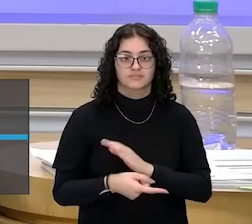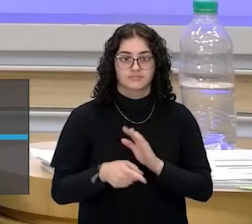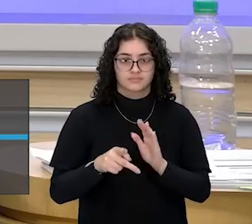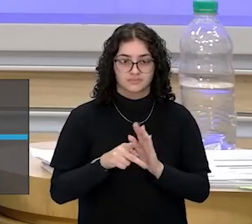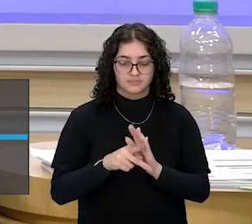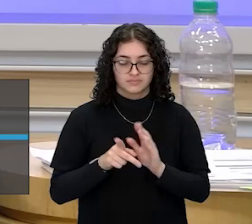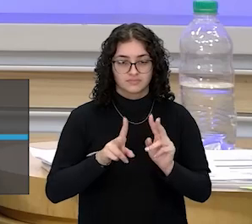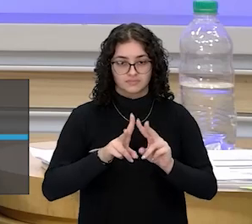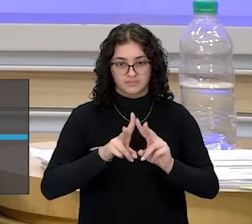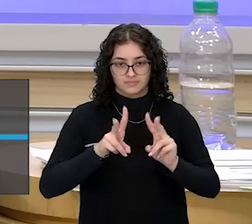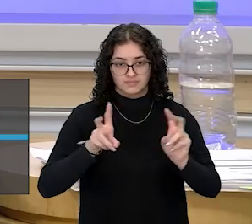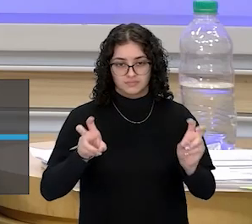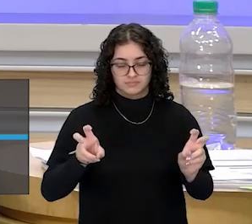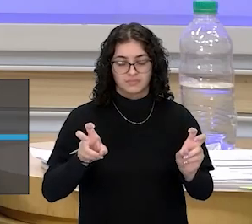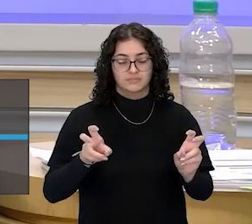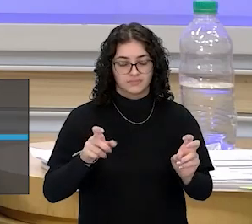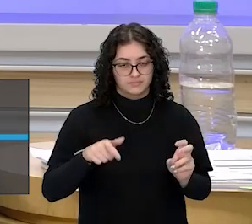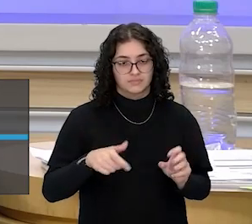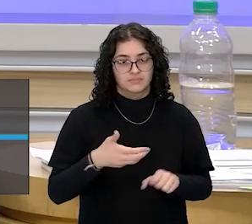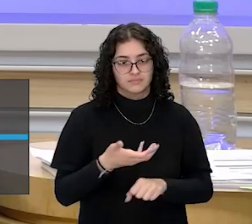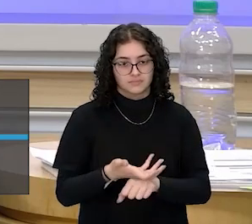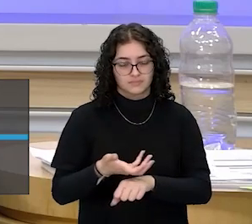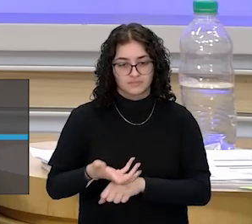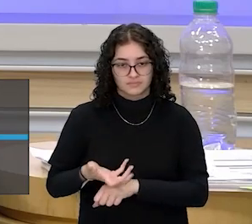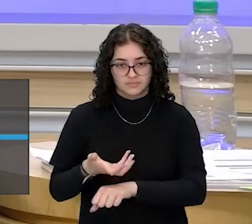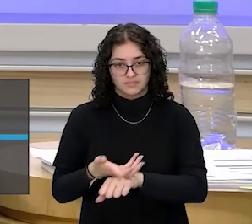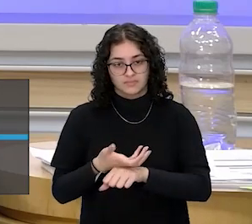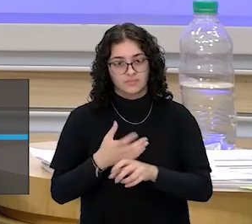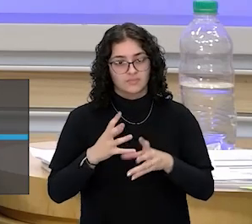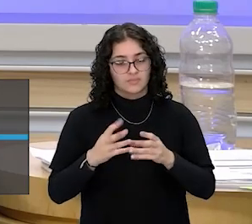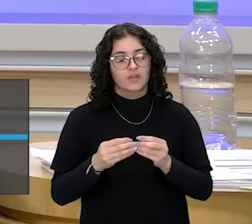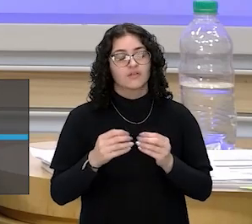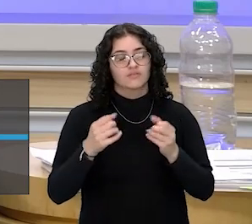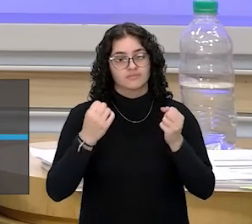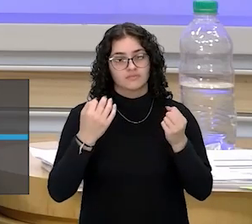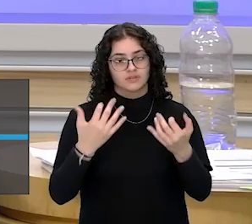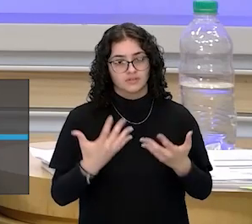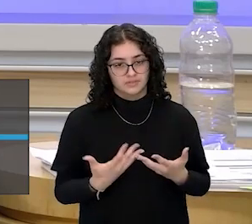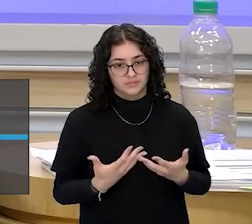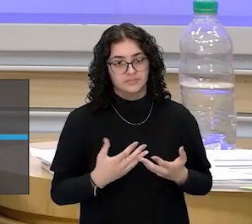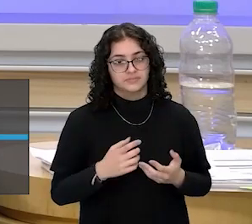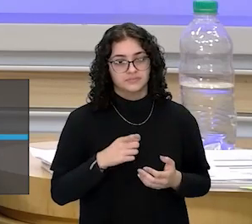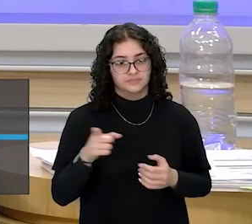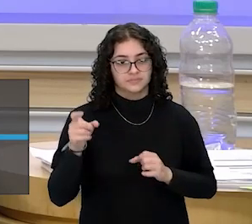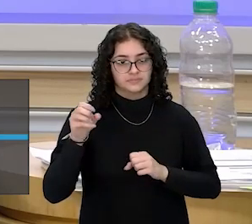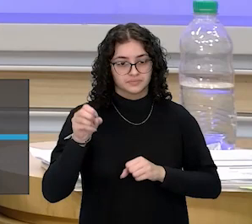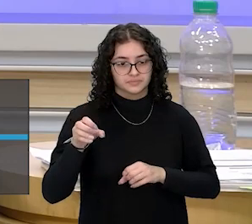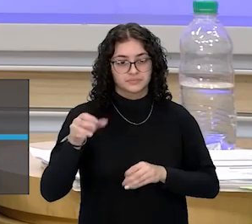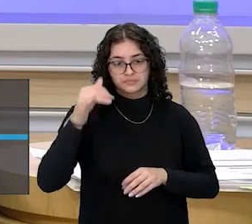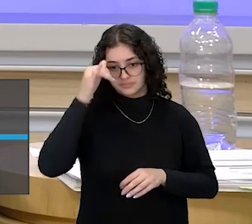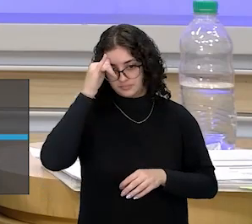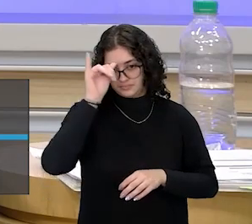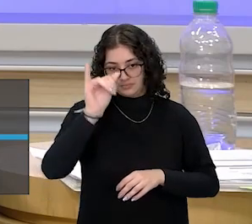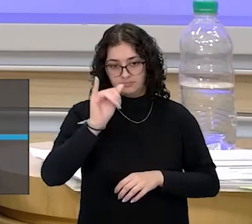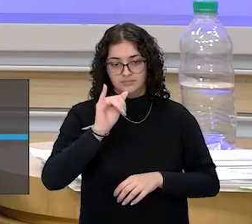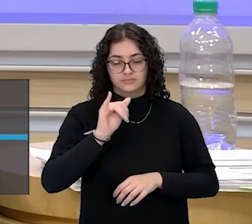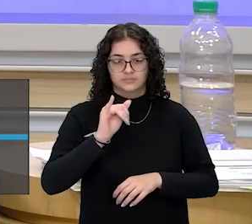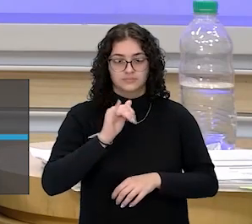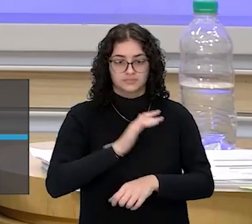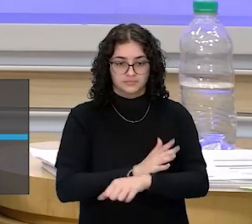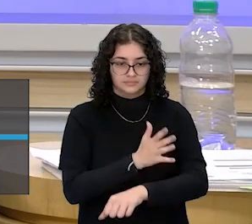aprofundamento, de componentes curriculares que também abordam, tá certo? A educação antirracista.